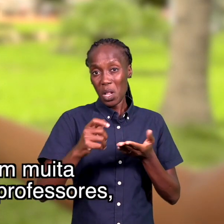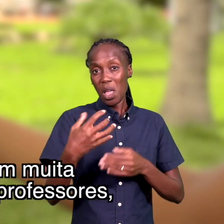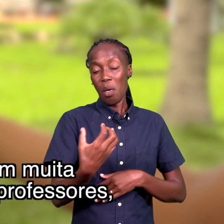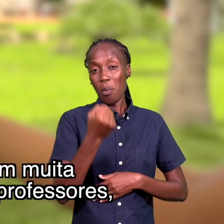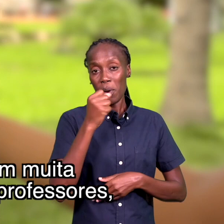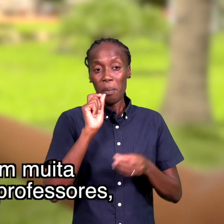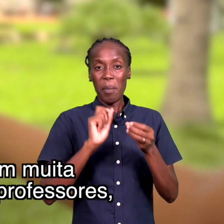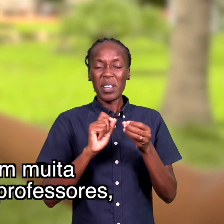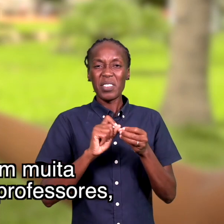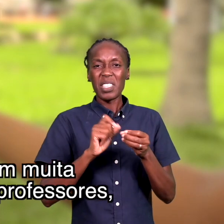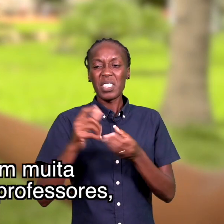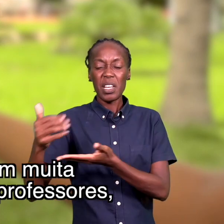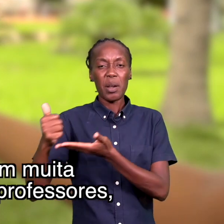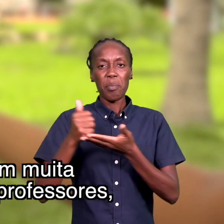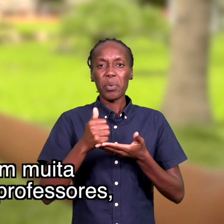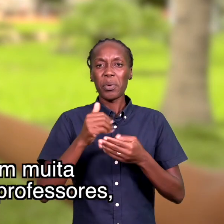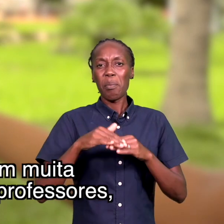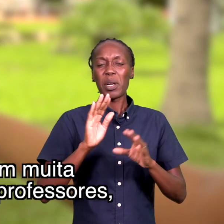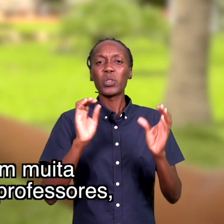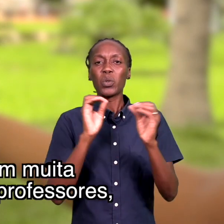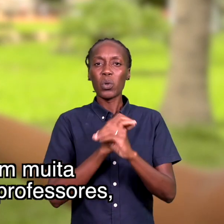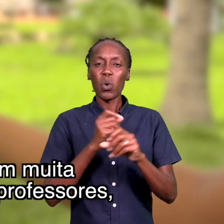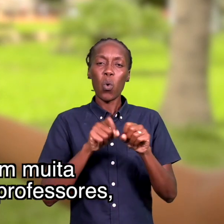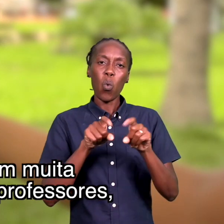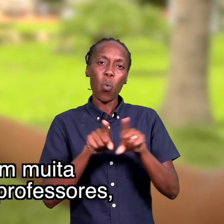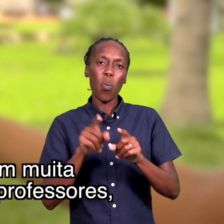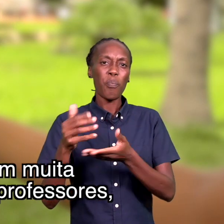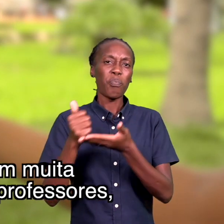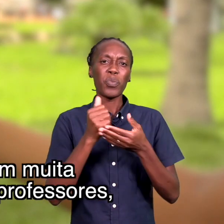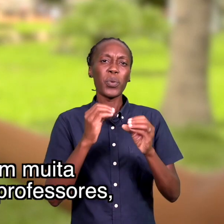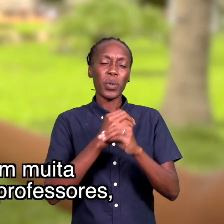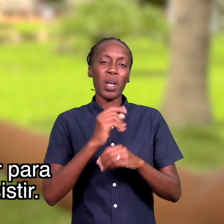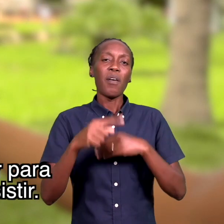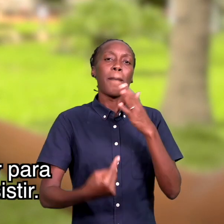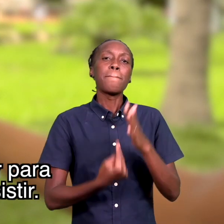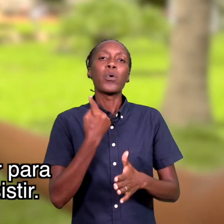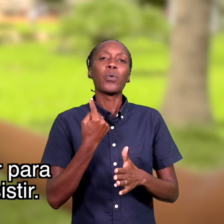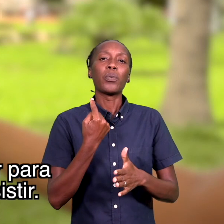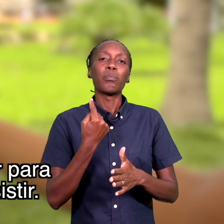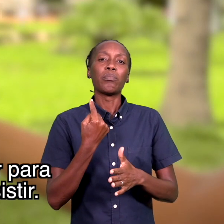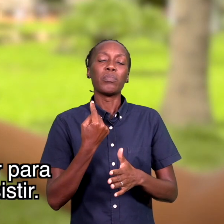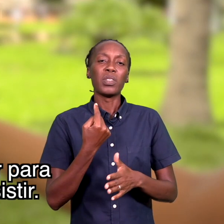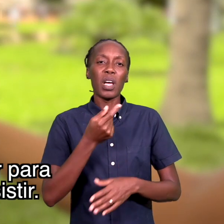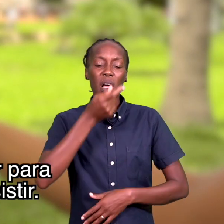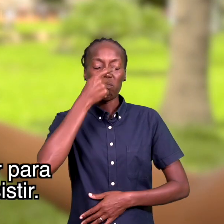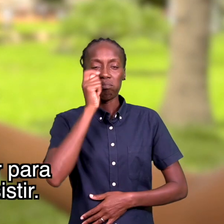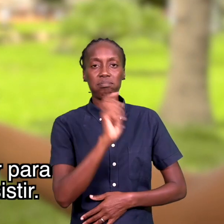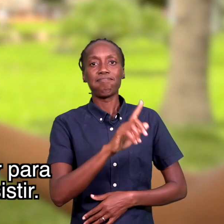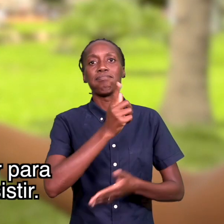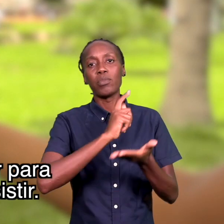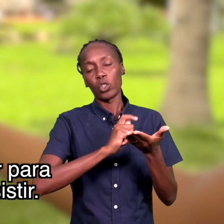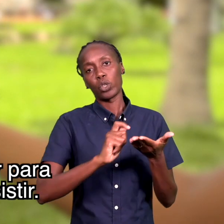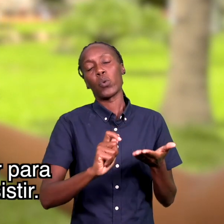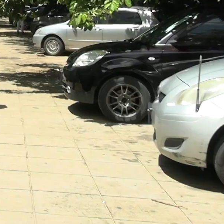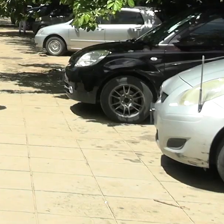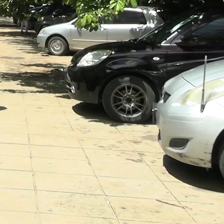tem assim muito apoio, não tem muita atenção por parte da escola, dos colegas, dos professores. Isso pode muito contribuir, né? Para que a